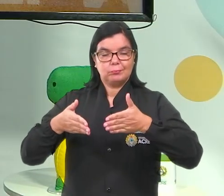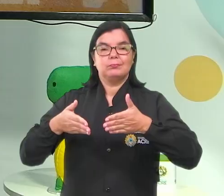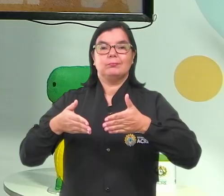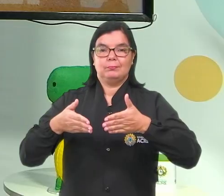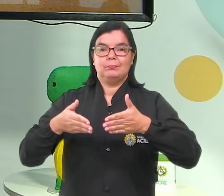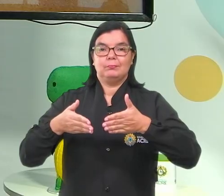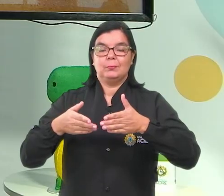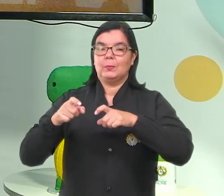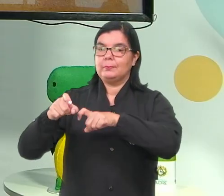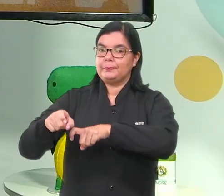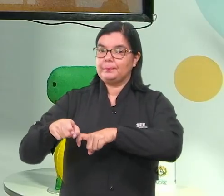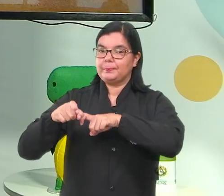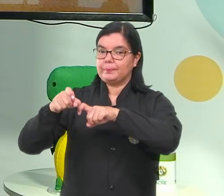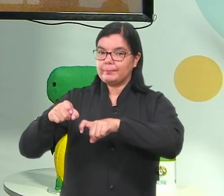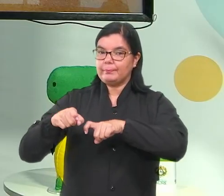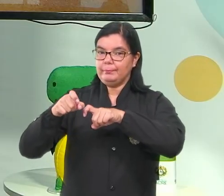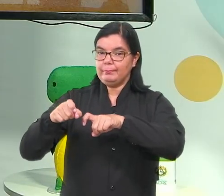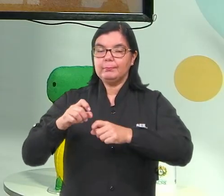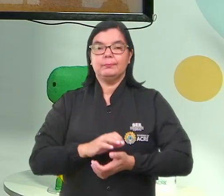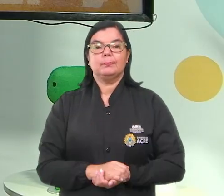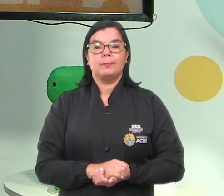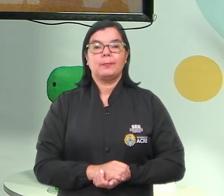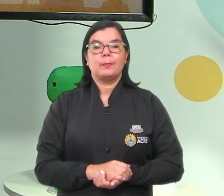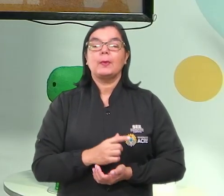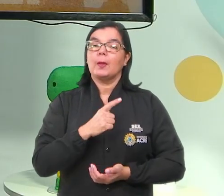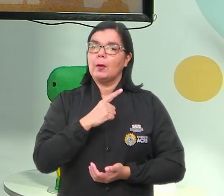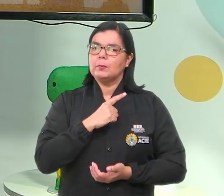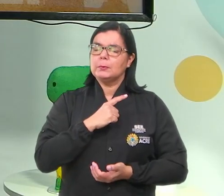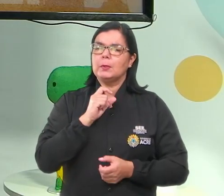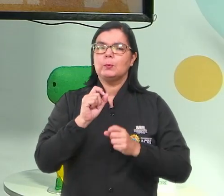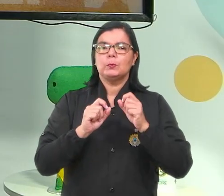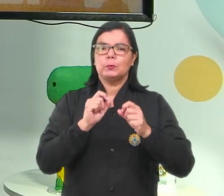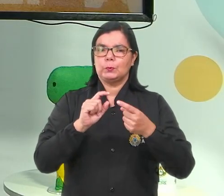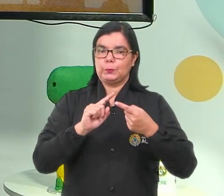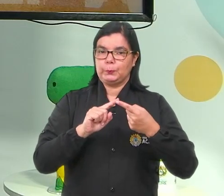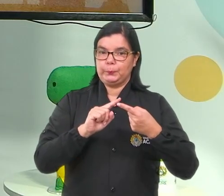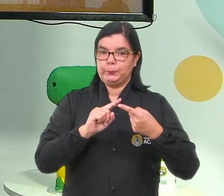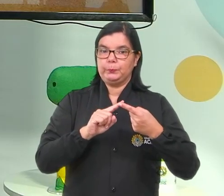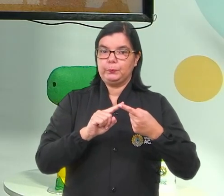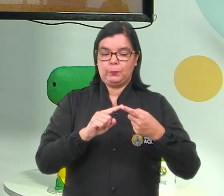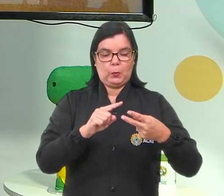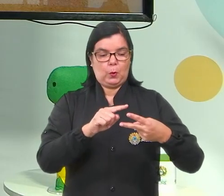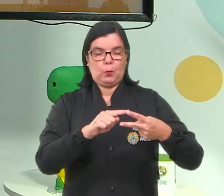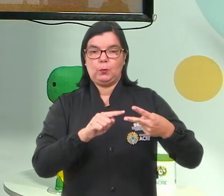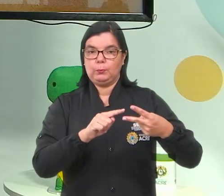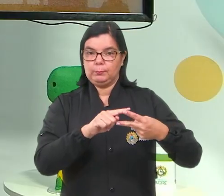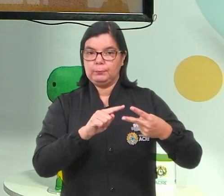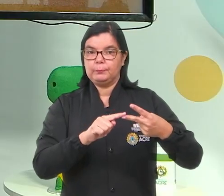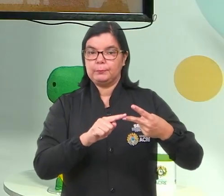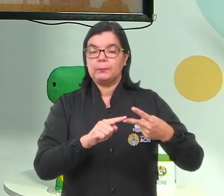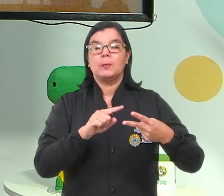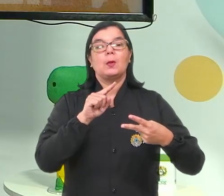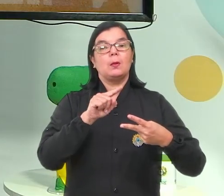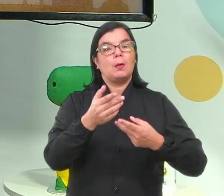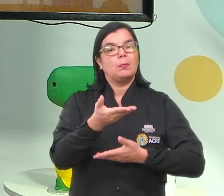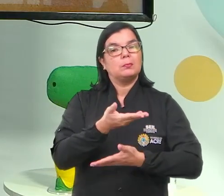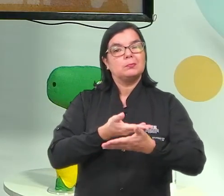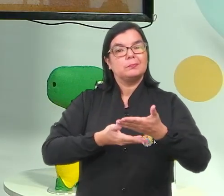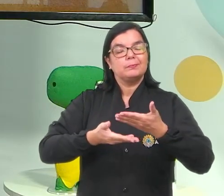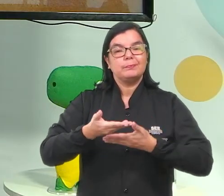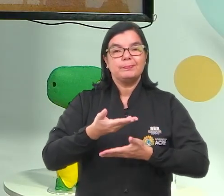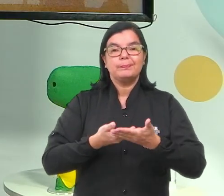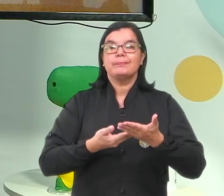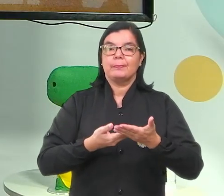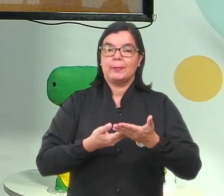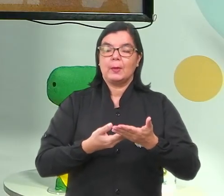à agricultura. Então, nós temos uma relação, nós temos uma dualidade. E essa relação, ela